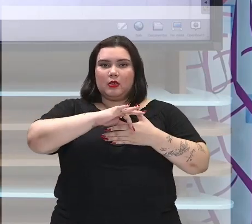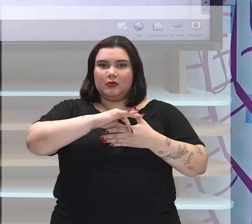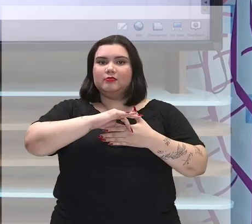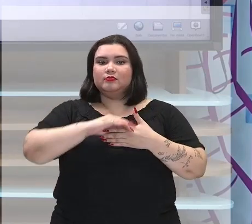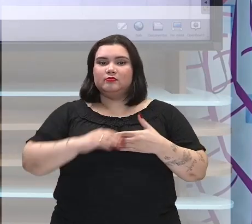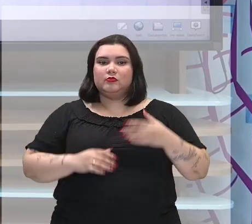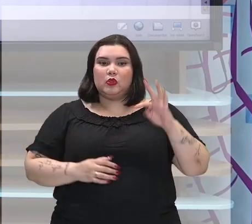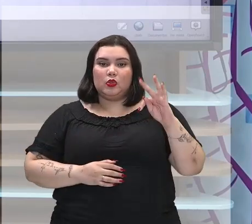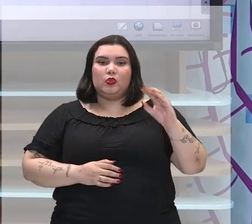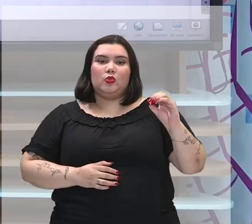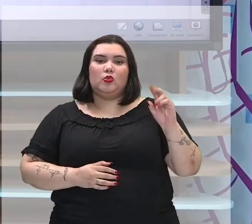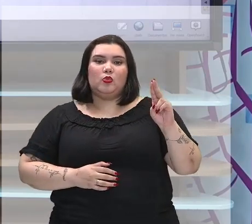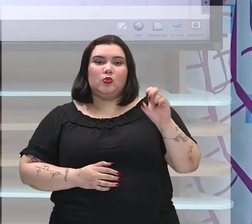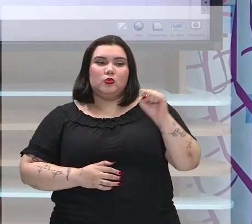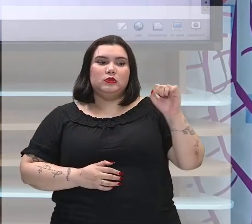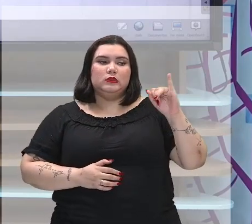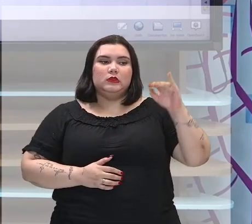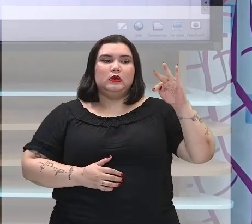fala, gente,